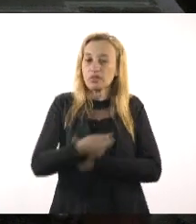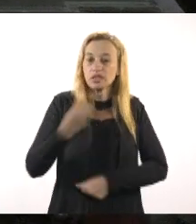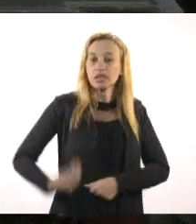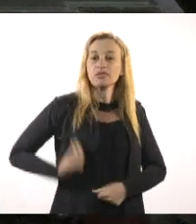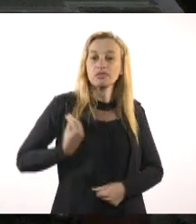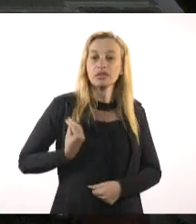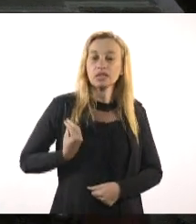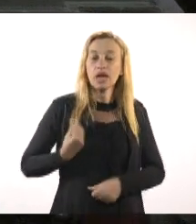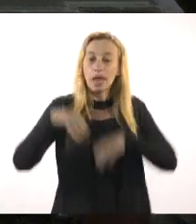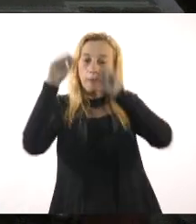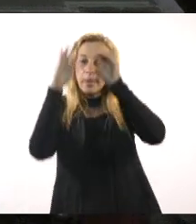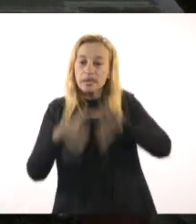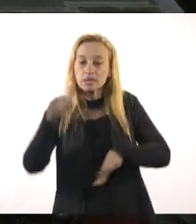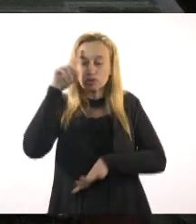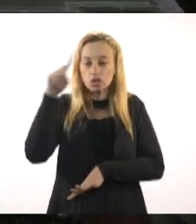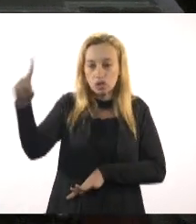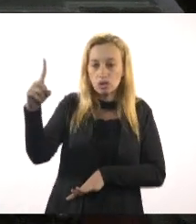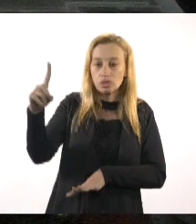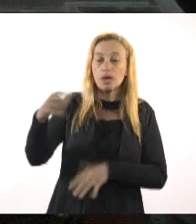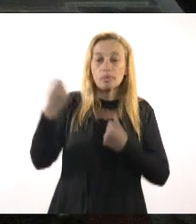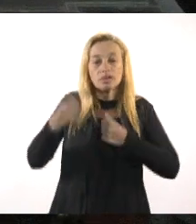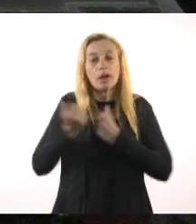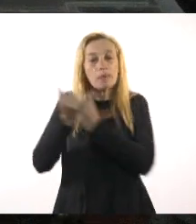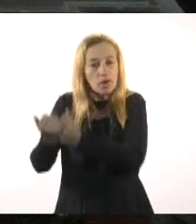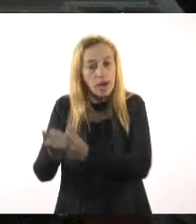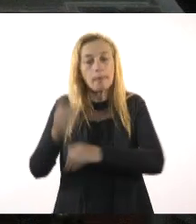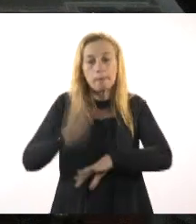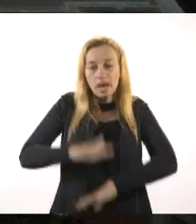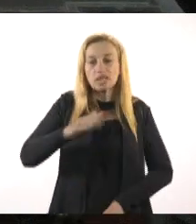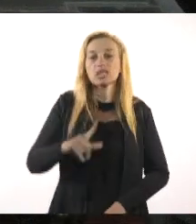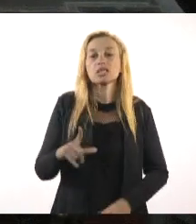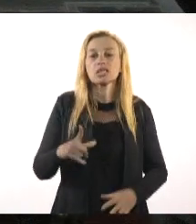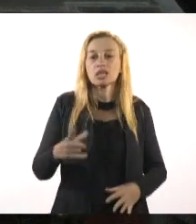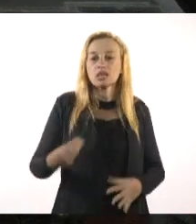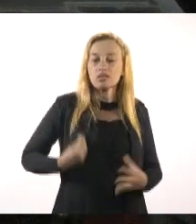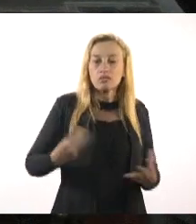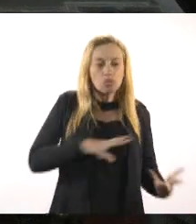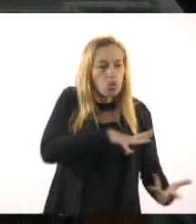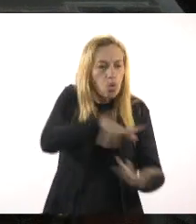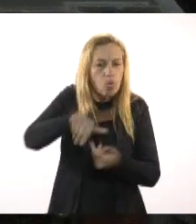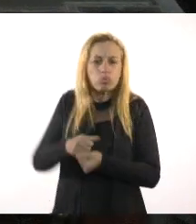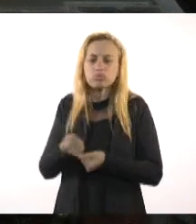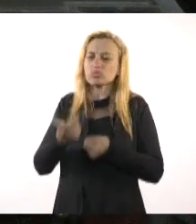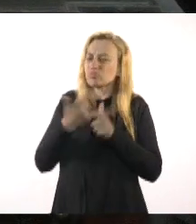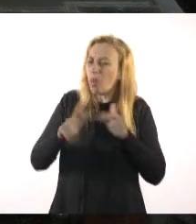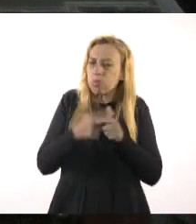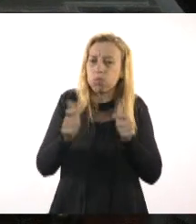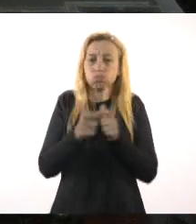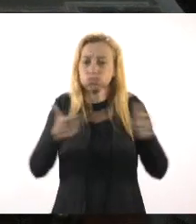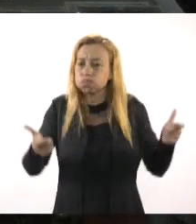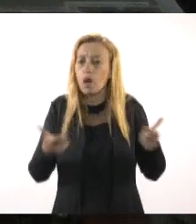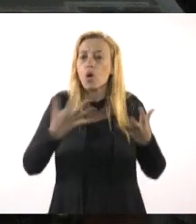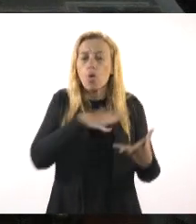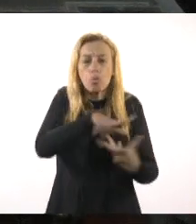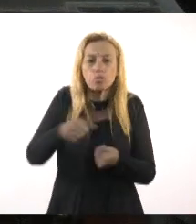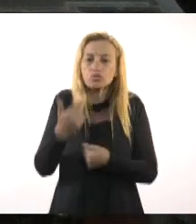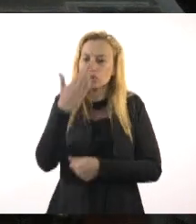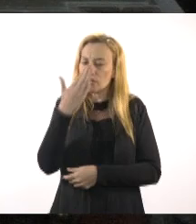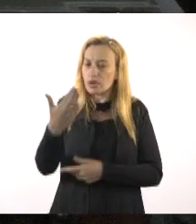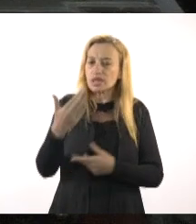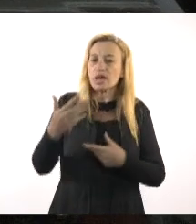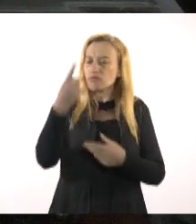mais abraçar, cada vez mais apoiar. Nós vivemos num mundo repleto de tantos problemas, um mundo que enfrenta